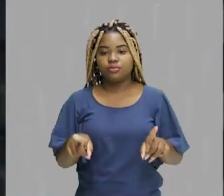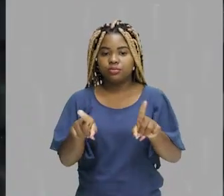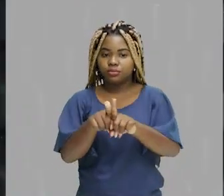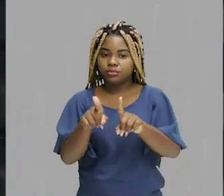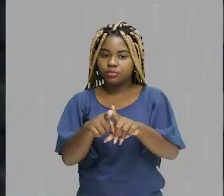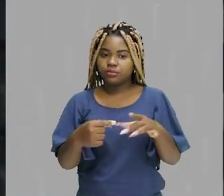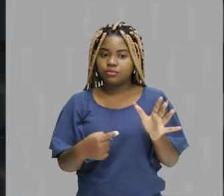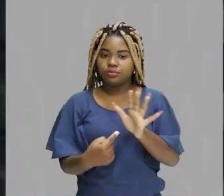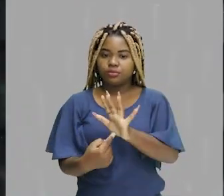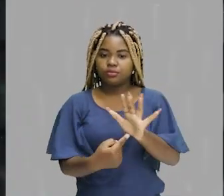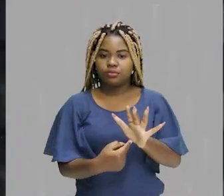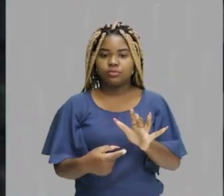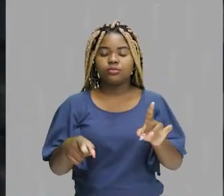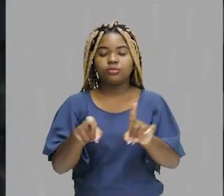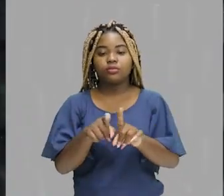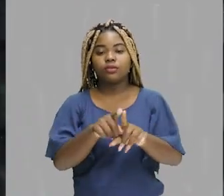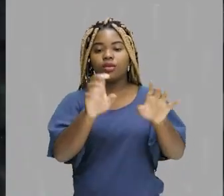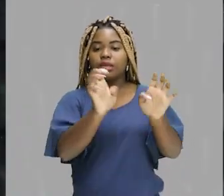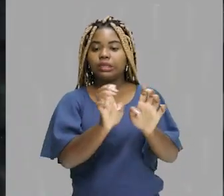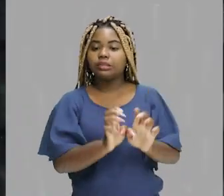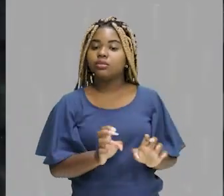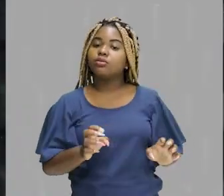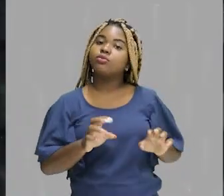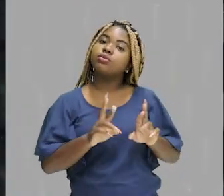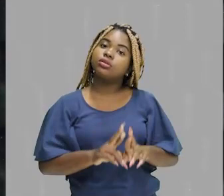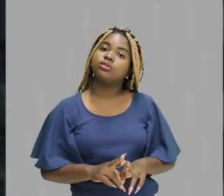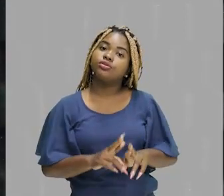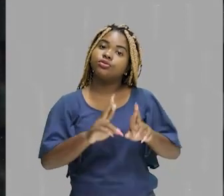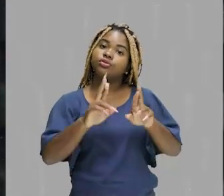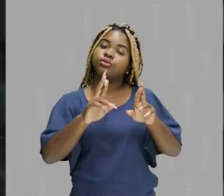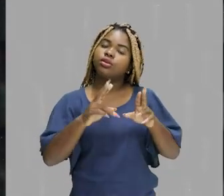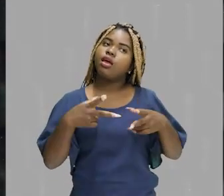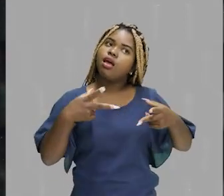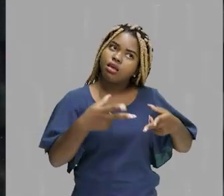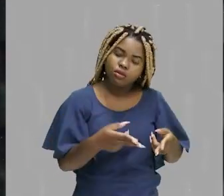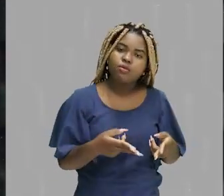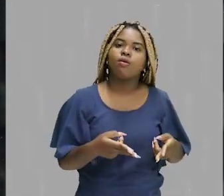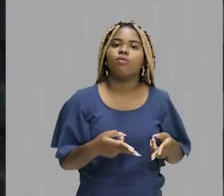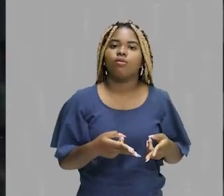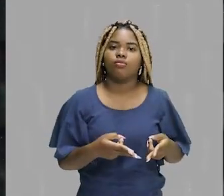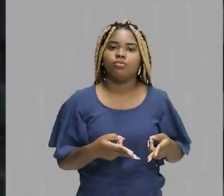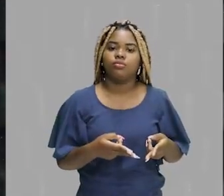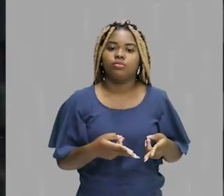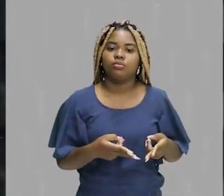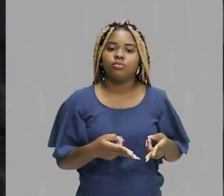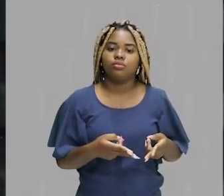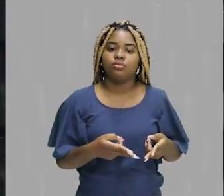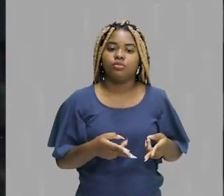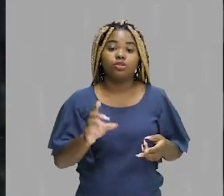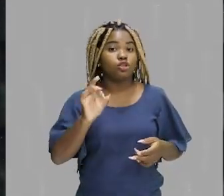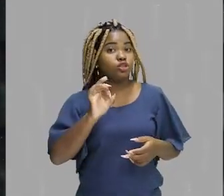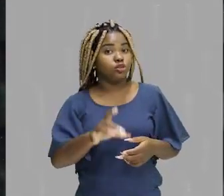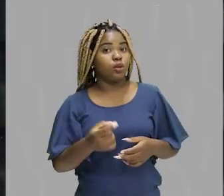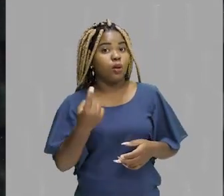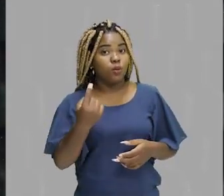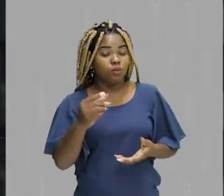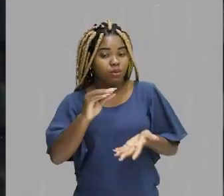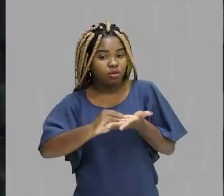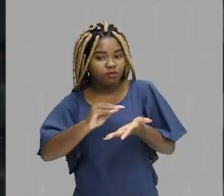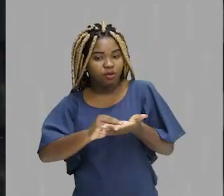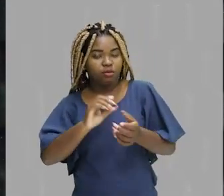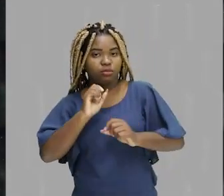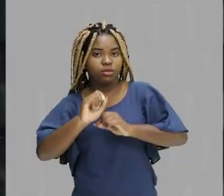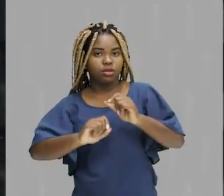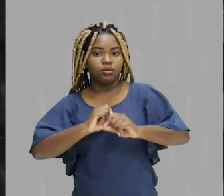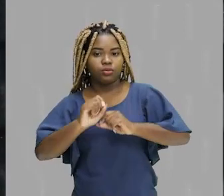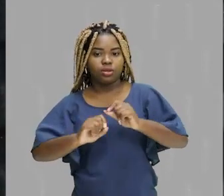vão apresentar propriedades semelhantes, só excluindo uma, que é a